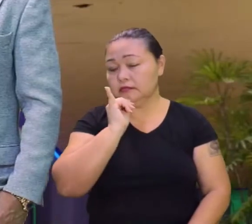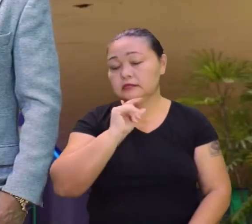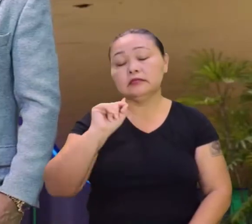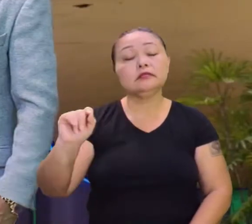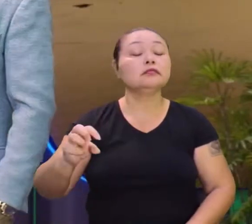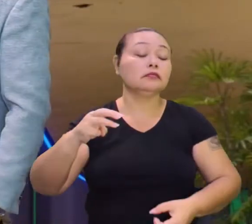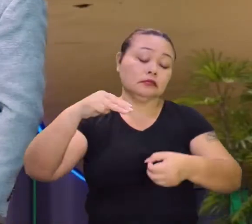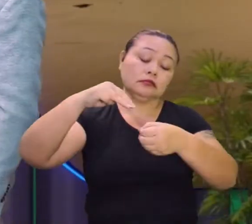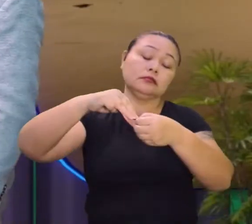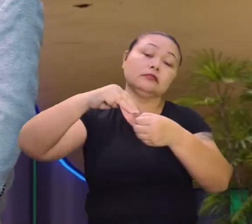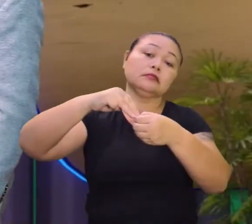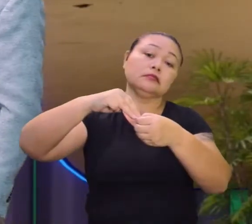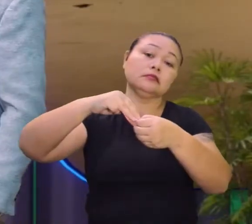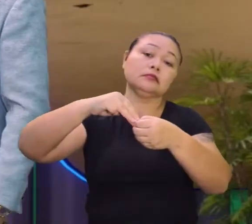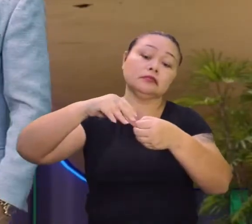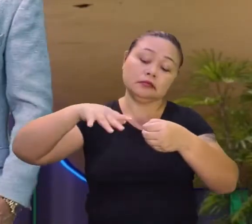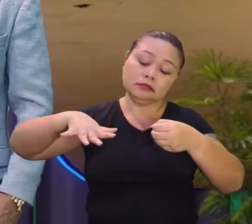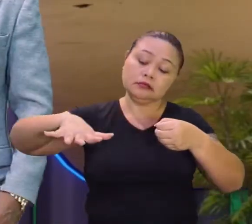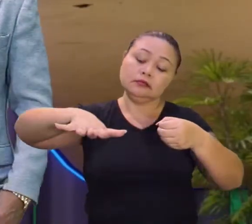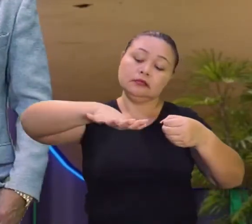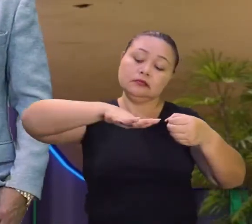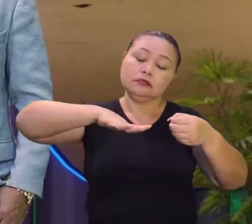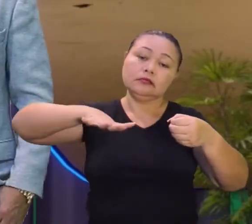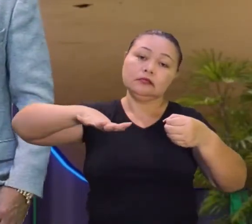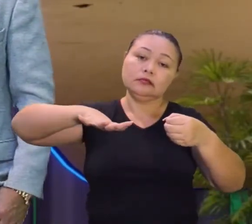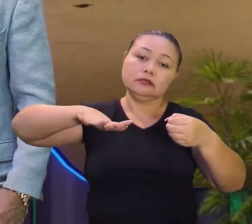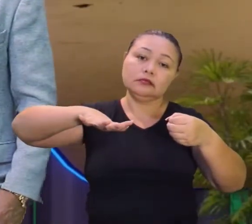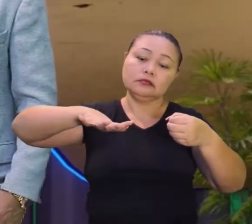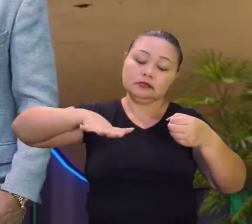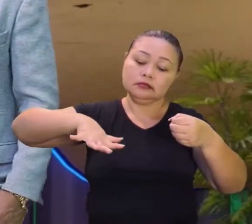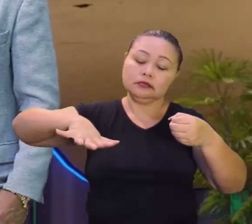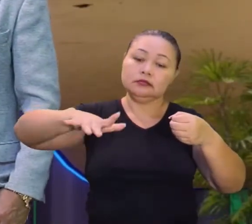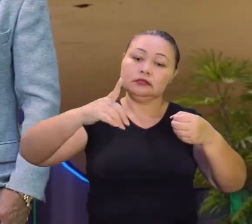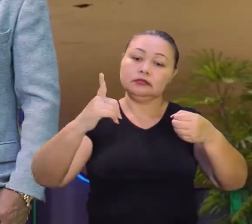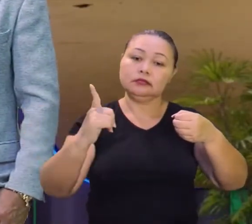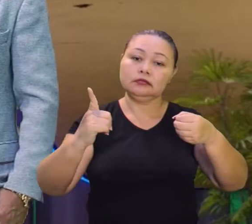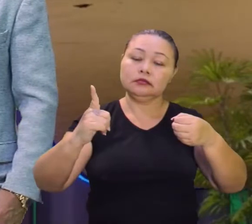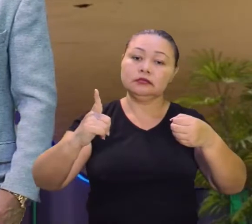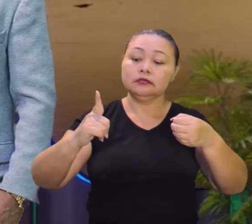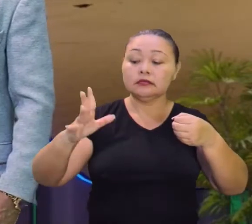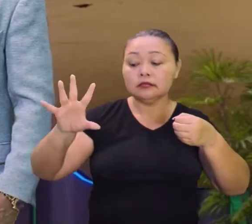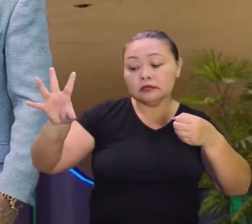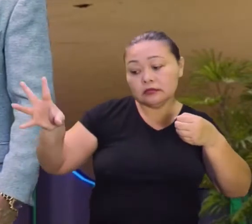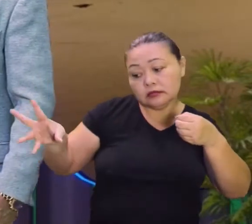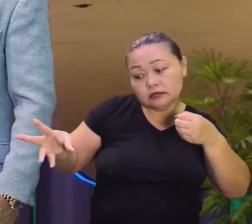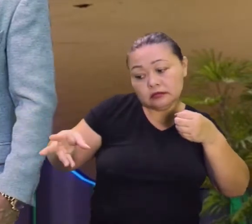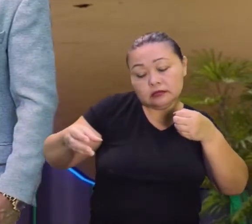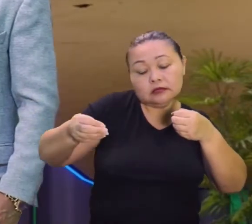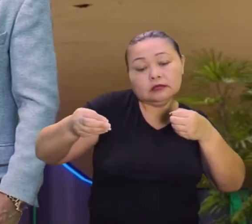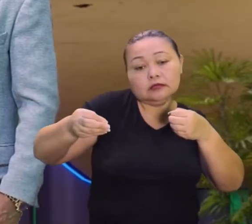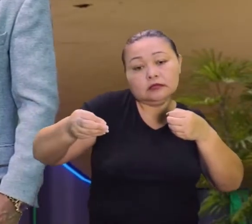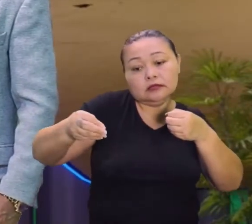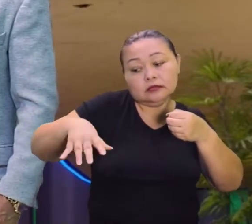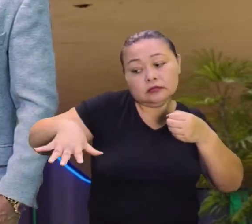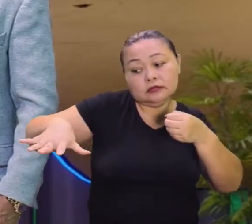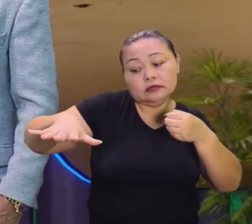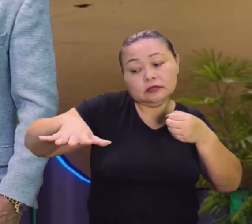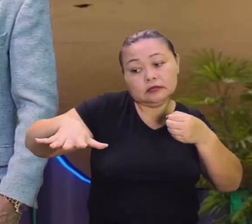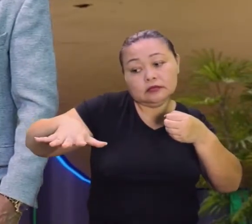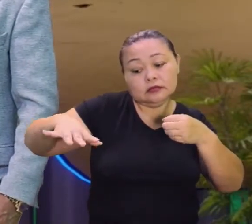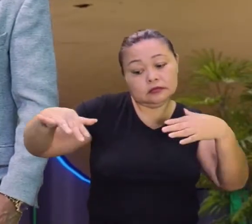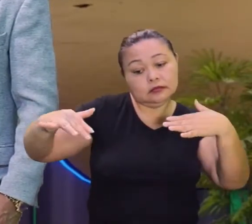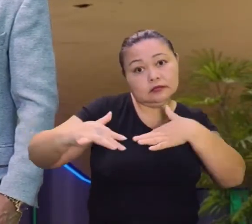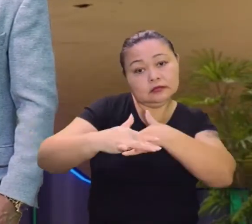o que é um município? É uma área, né? É um espaço geográfico formado aí pelos